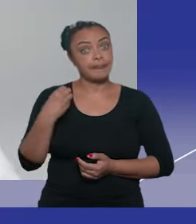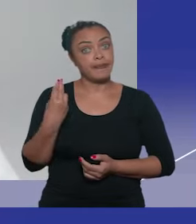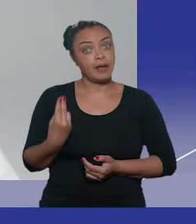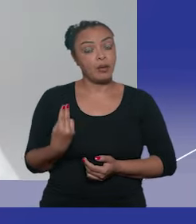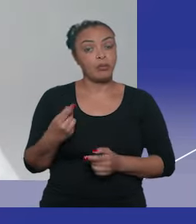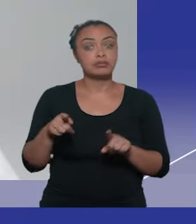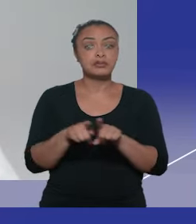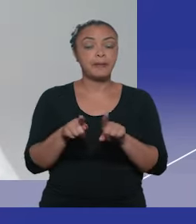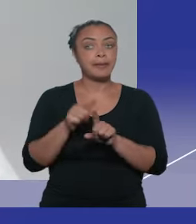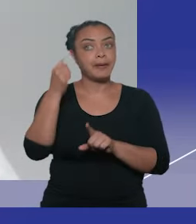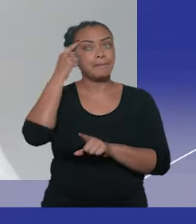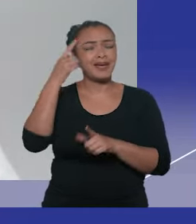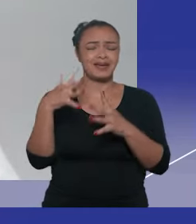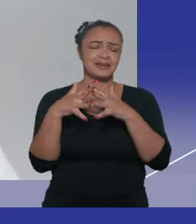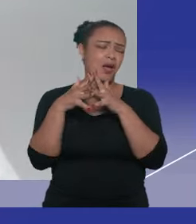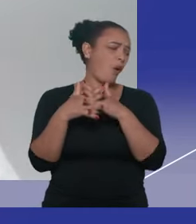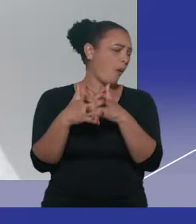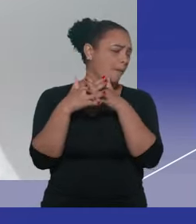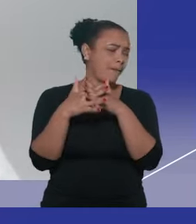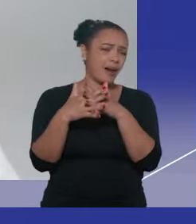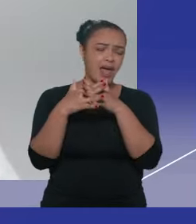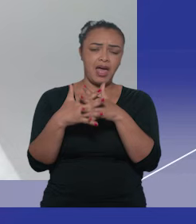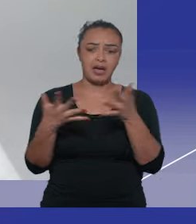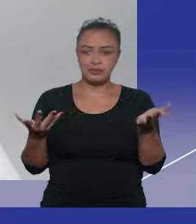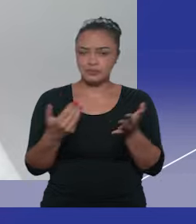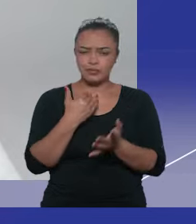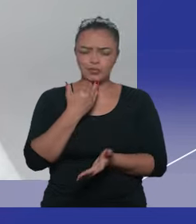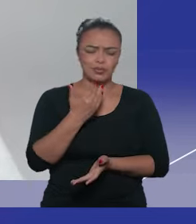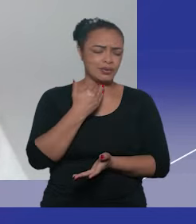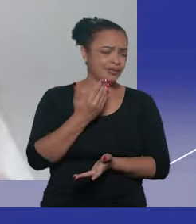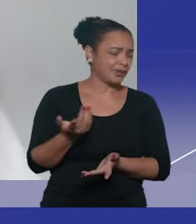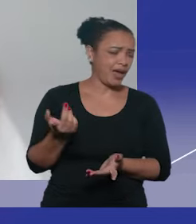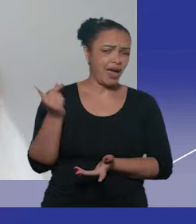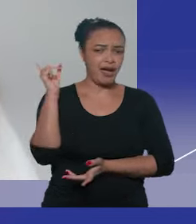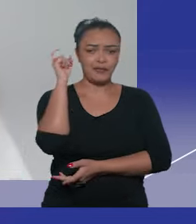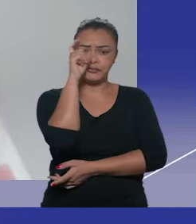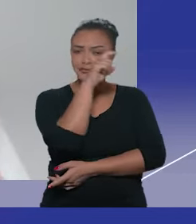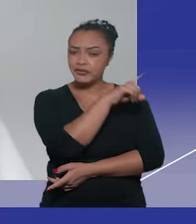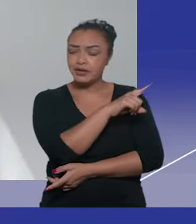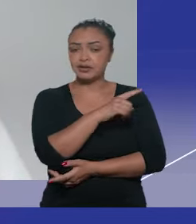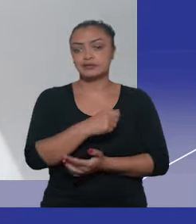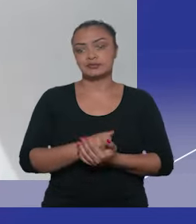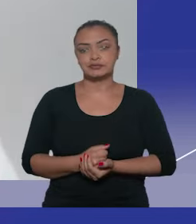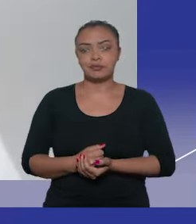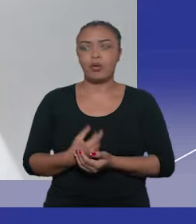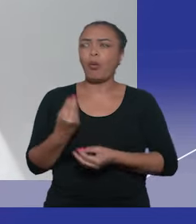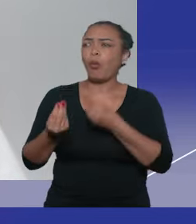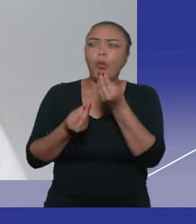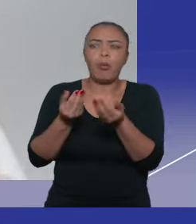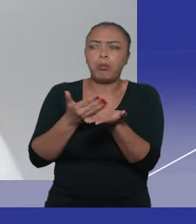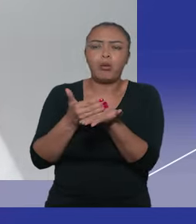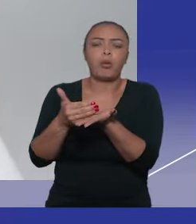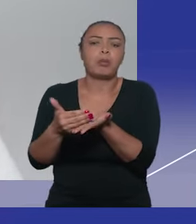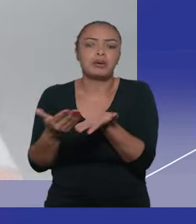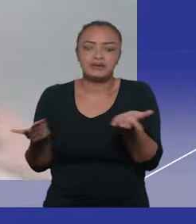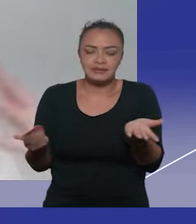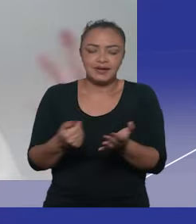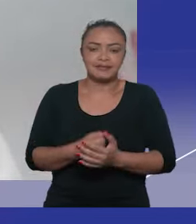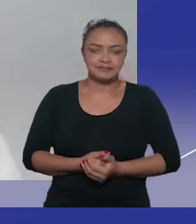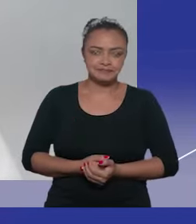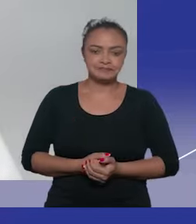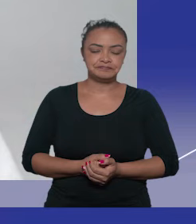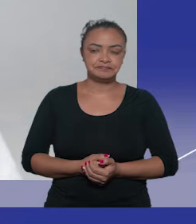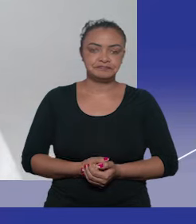dessa presença do Bradesco nessa jornada do cliente, né? Ou até que era muito complexo, né? Também tinha muito esse receio. Não, é